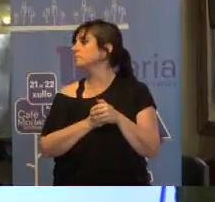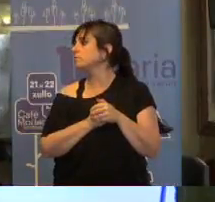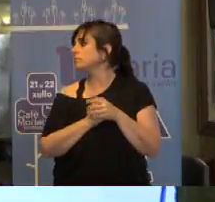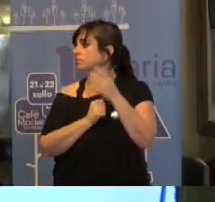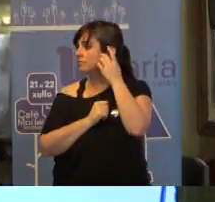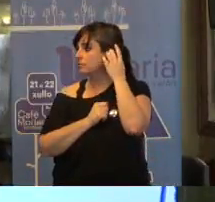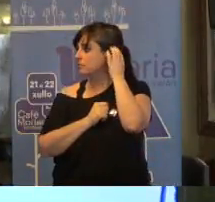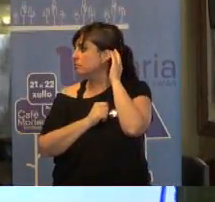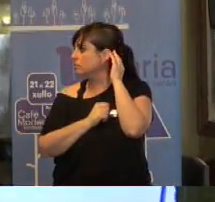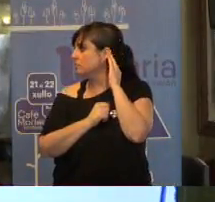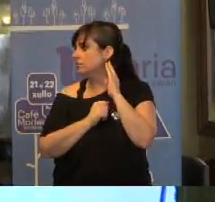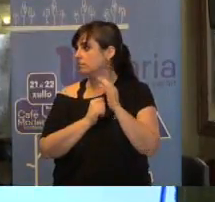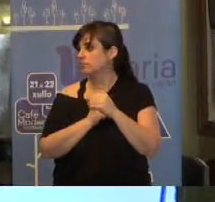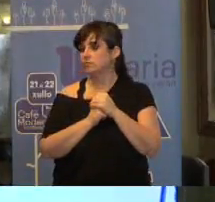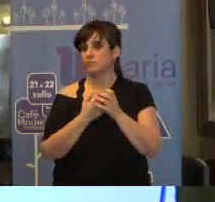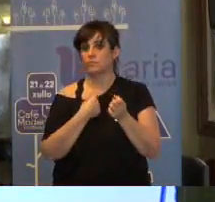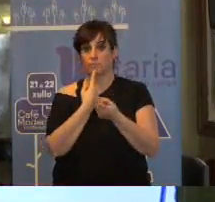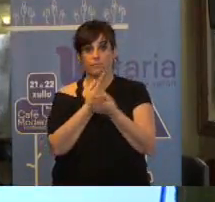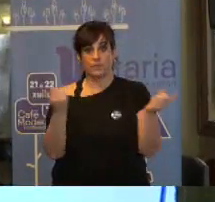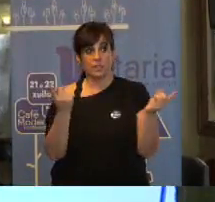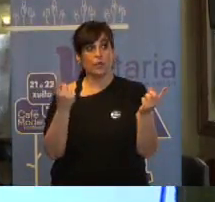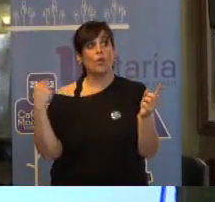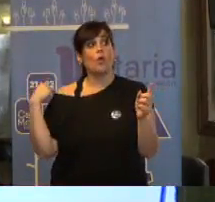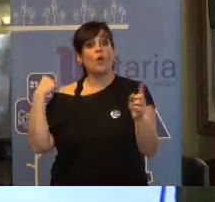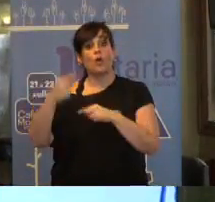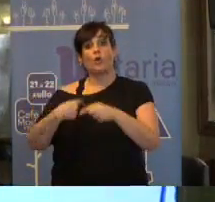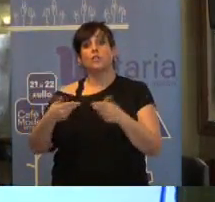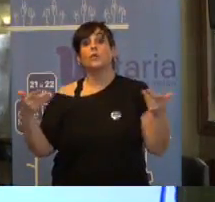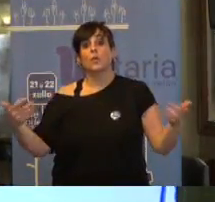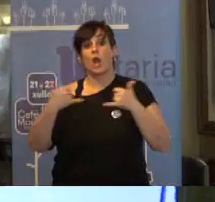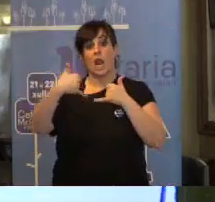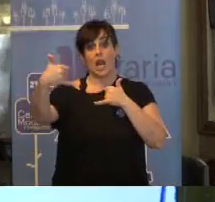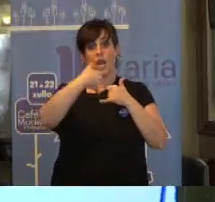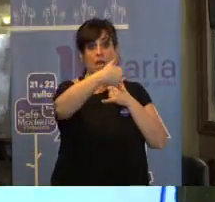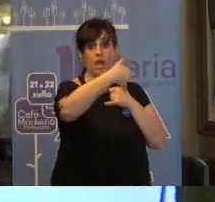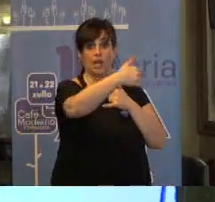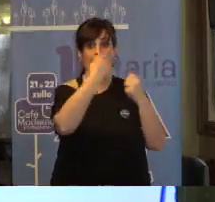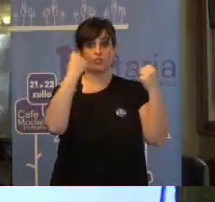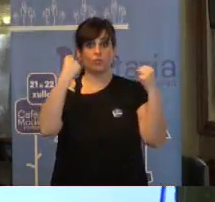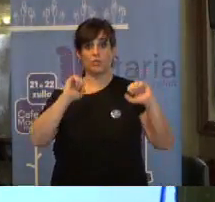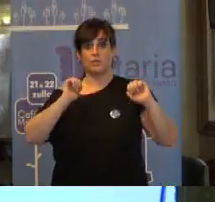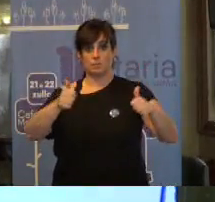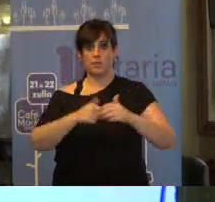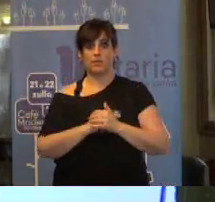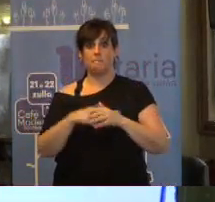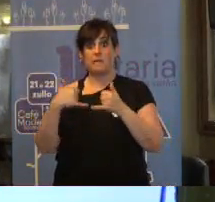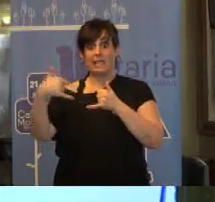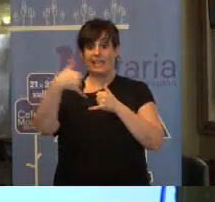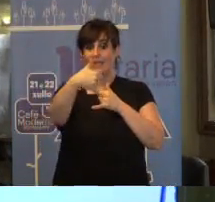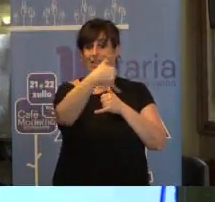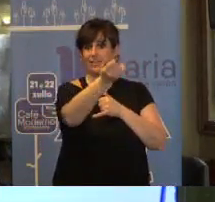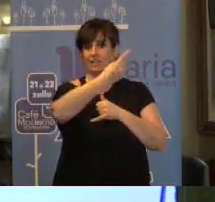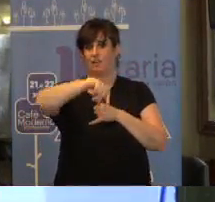Como vos dicía, como consecuencia deso estableces unhas liñas fortes que tratamos de que sexan o máis fortes posibles